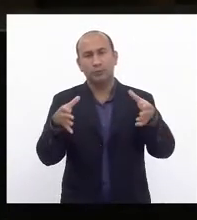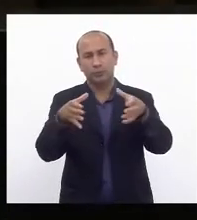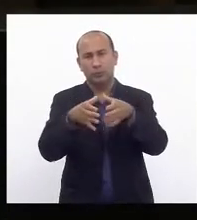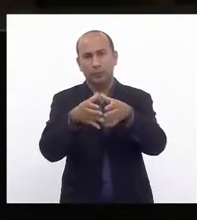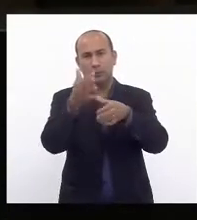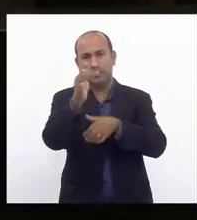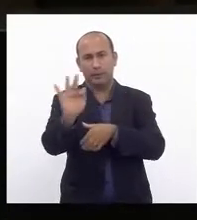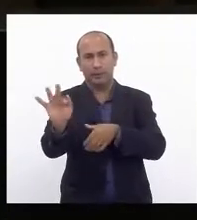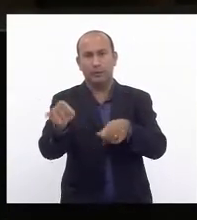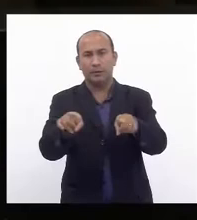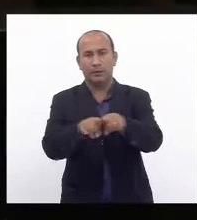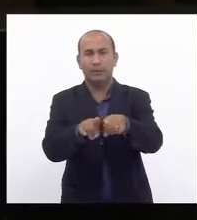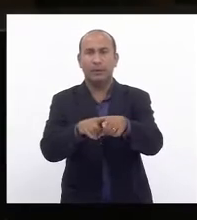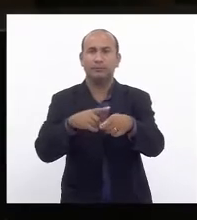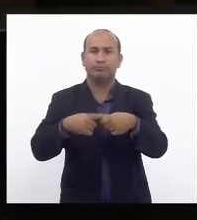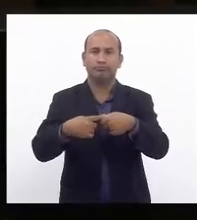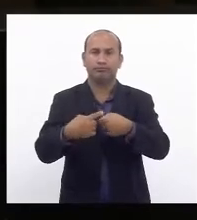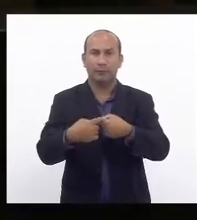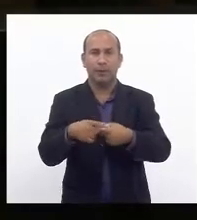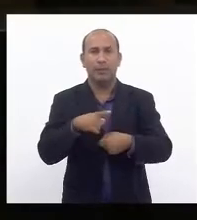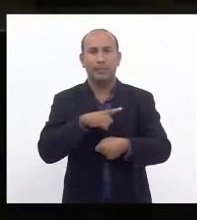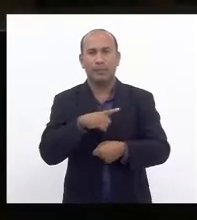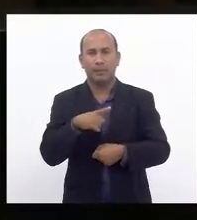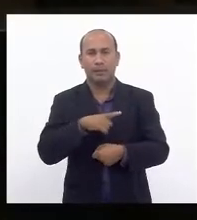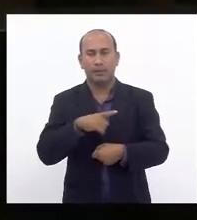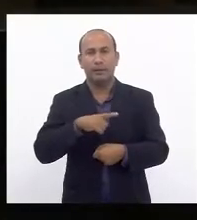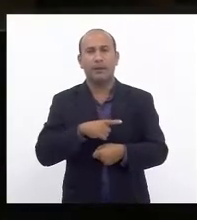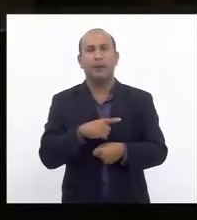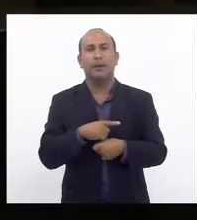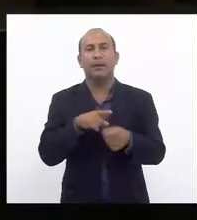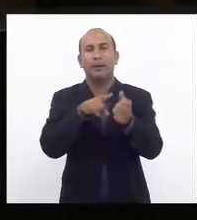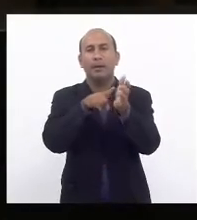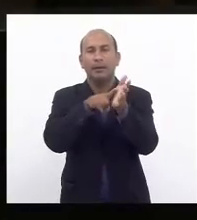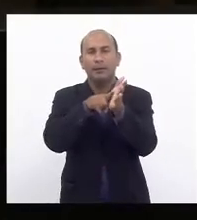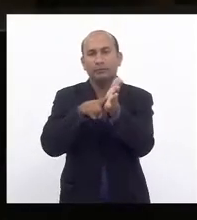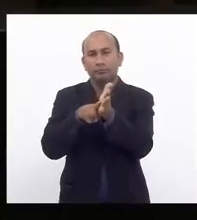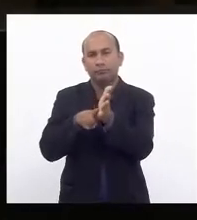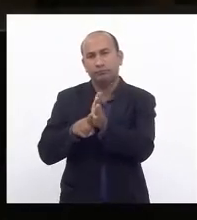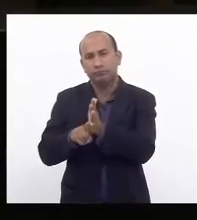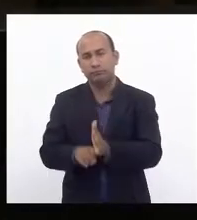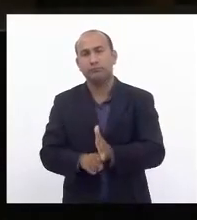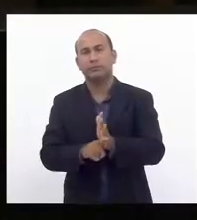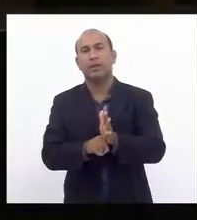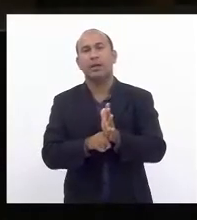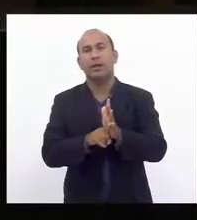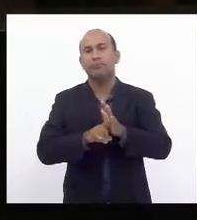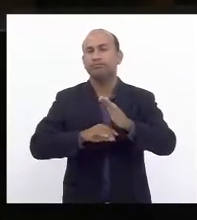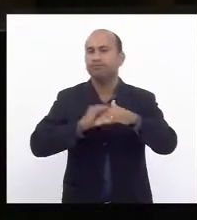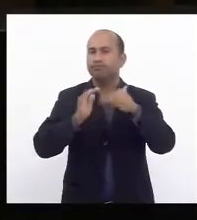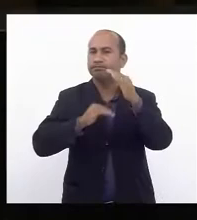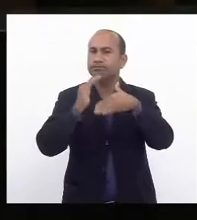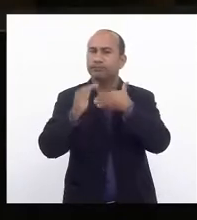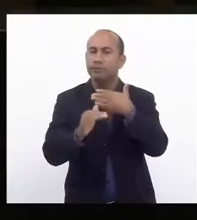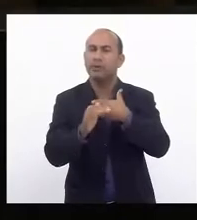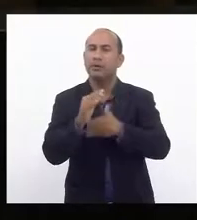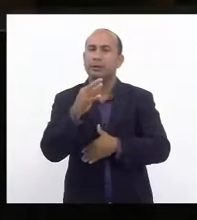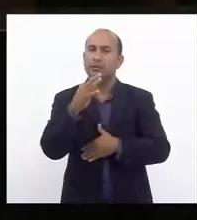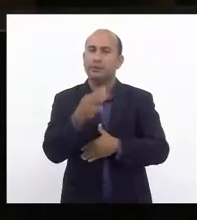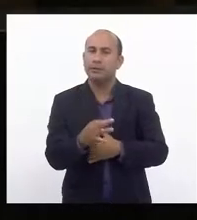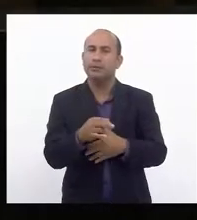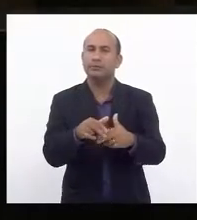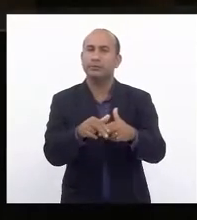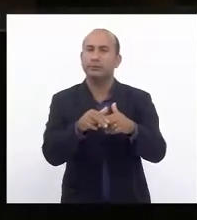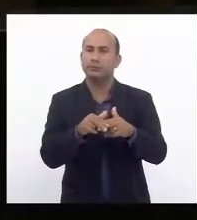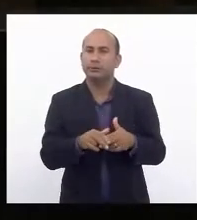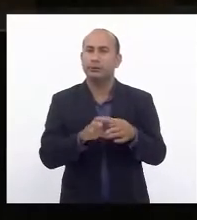e municipal, tem um efeito fiscalizador desse processo. Então, garante, de fato, a